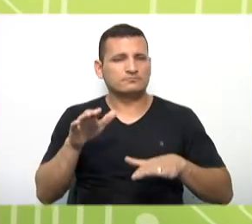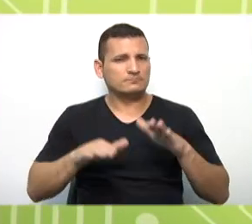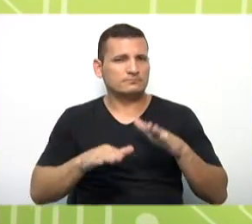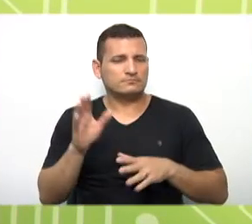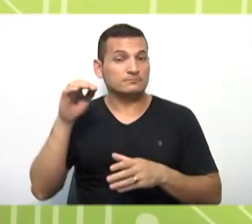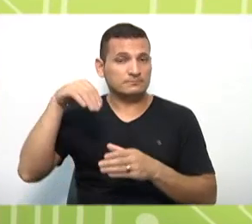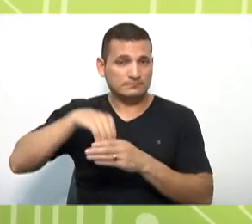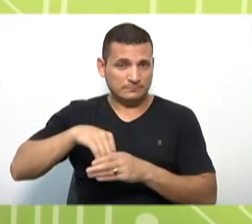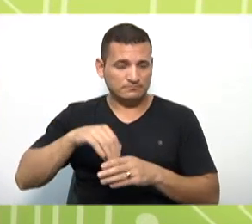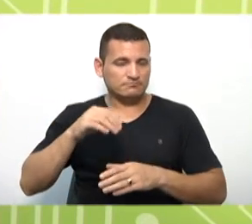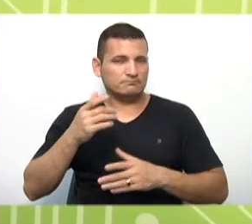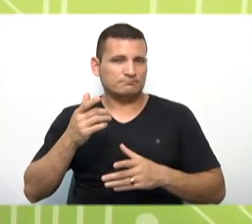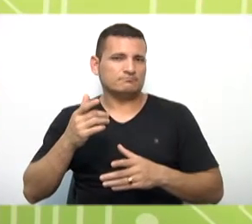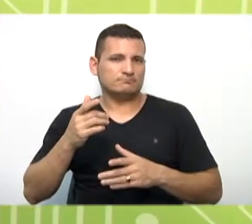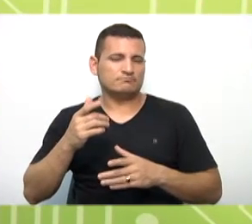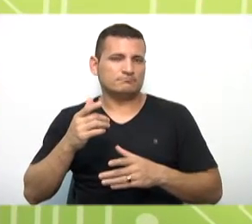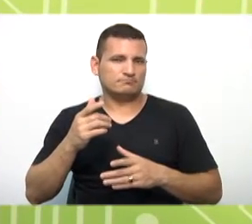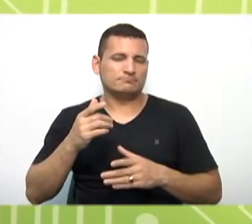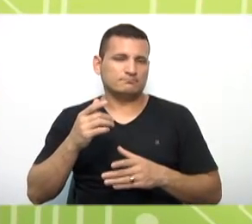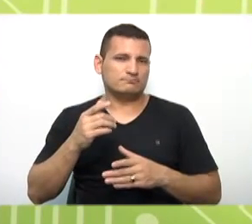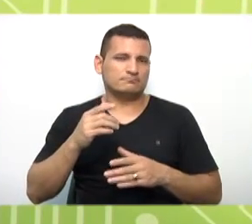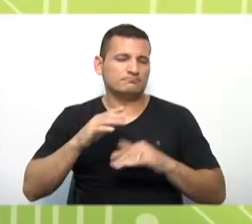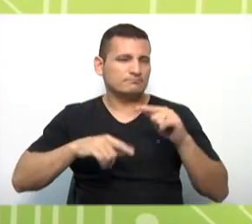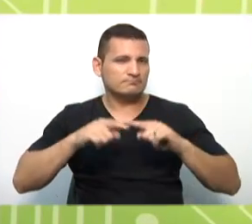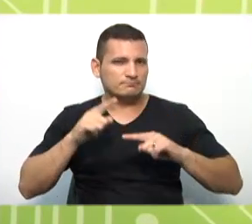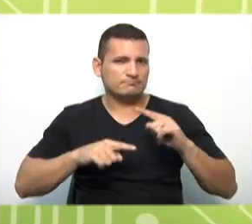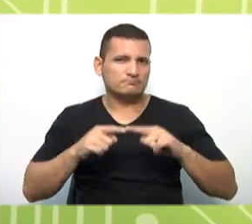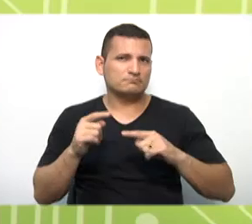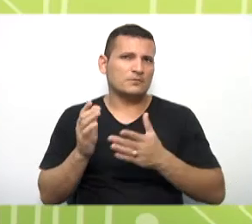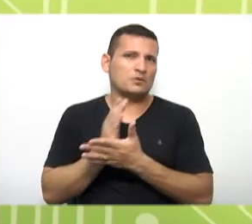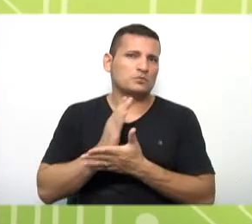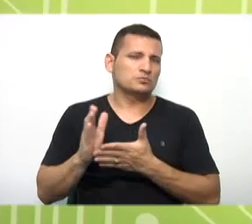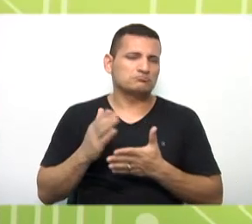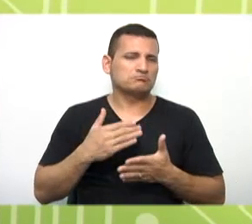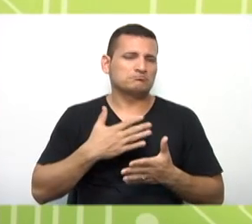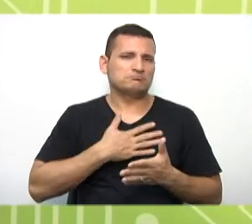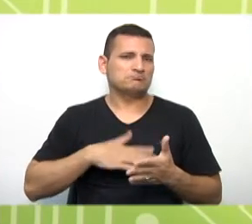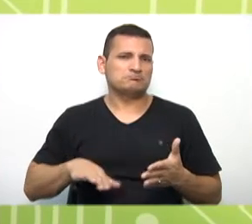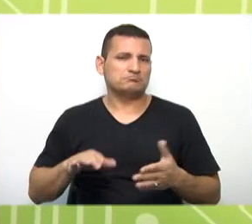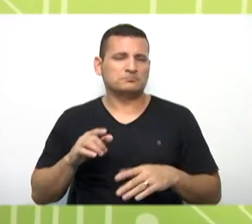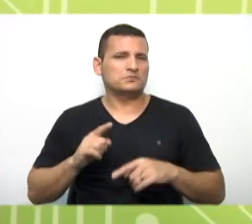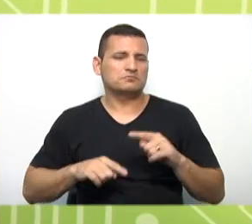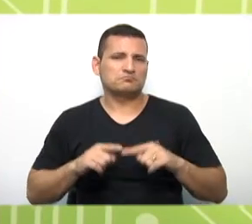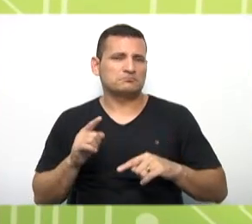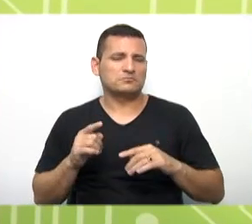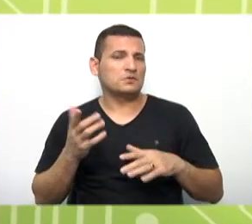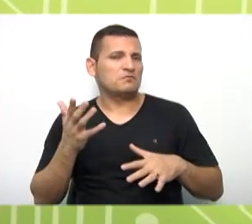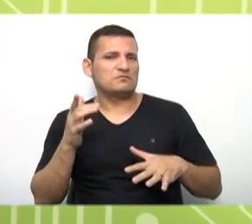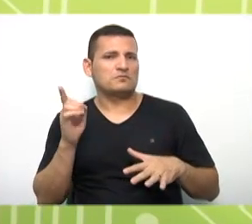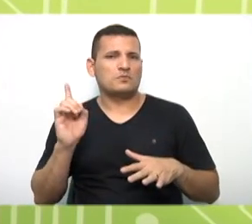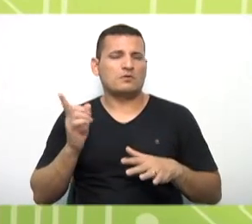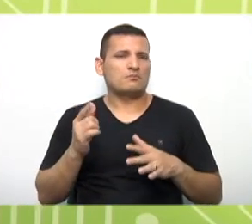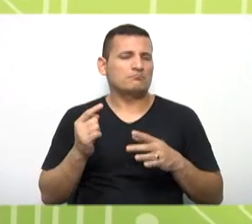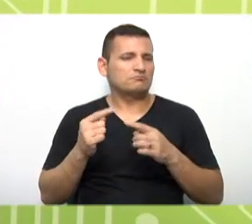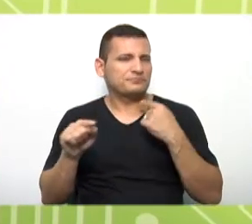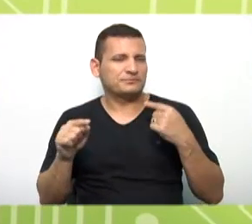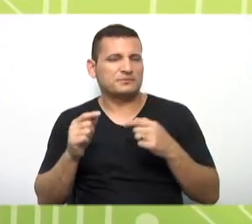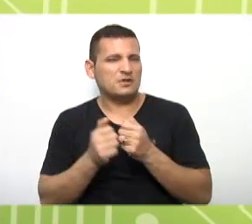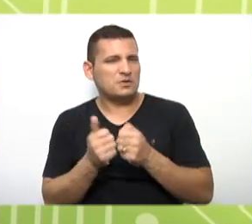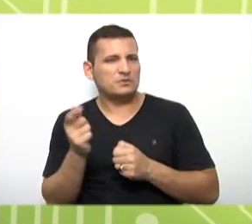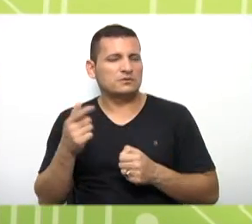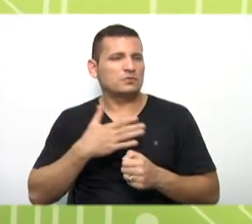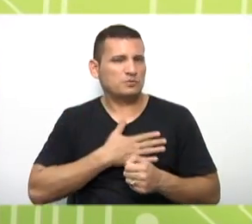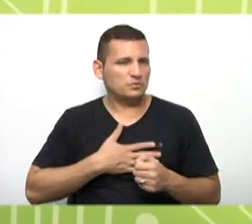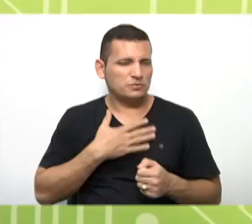produtos que vêm na cesta básica, para alguns não agrada. Talvez não é o tipo de arroz que ele gosta de comer, não é o tipo de feijão que ele gosta